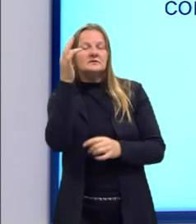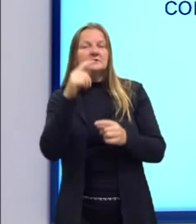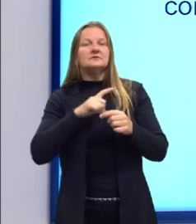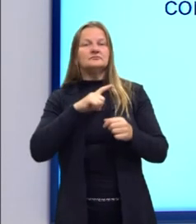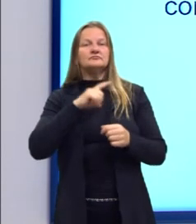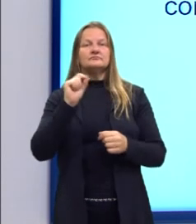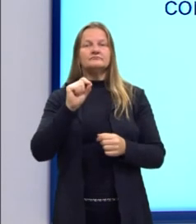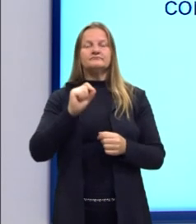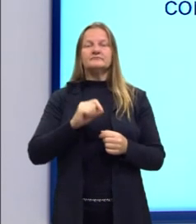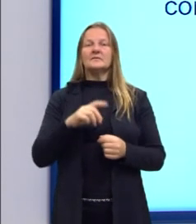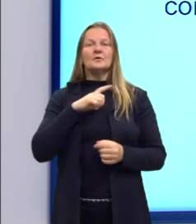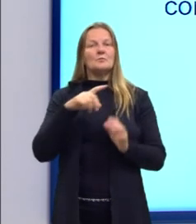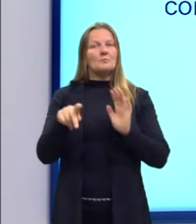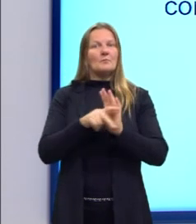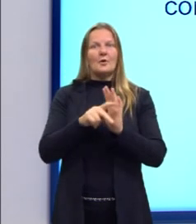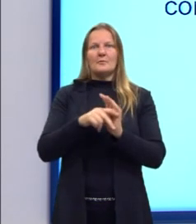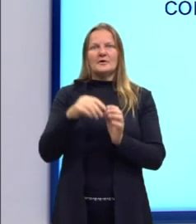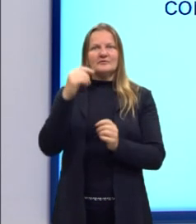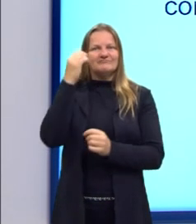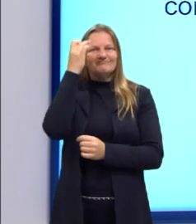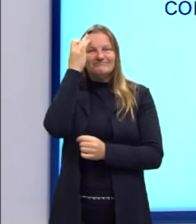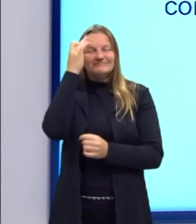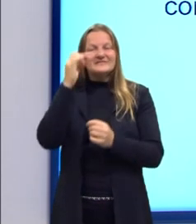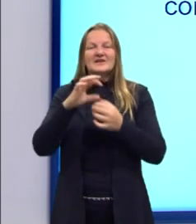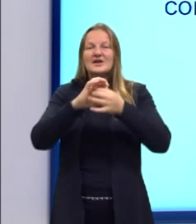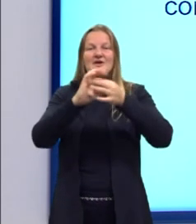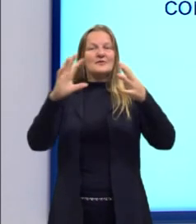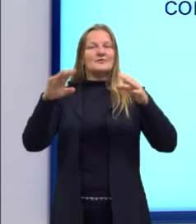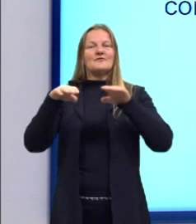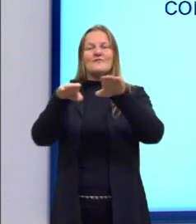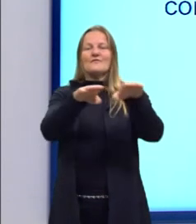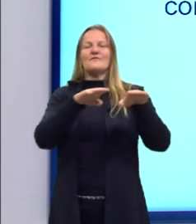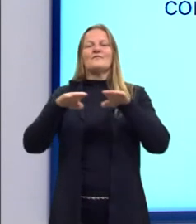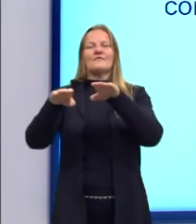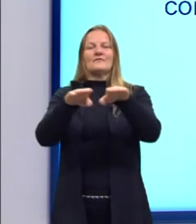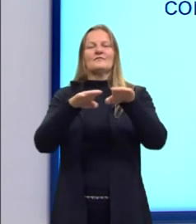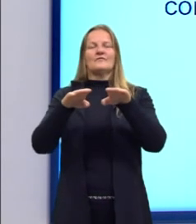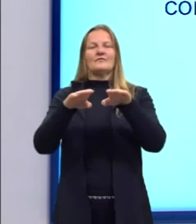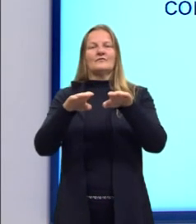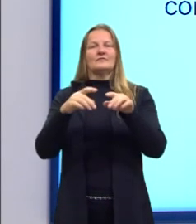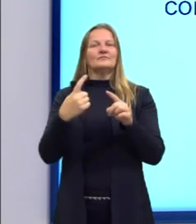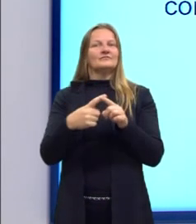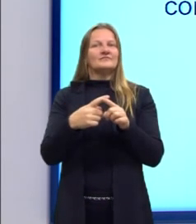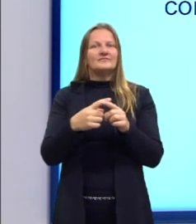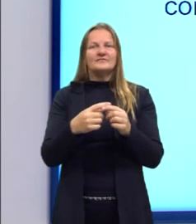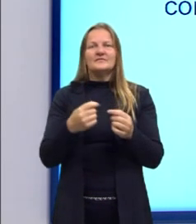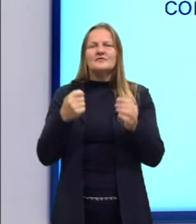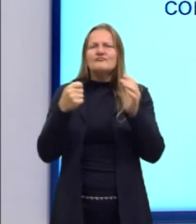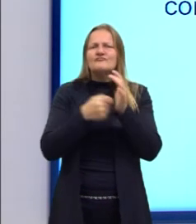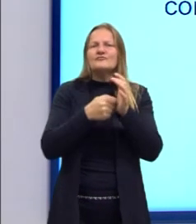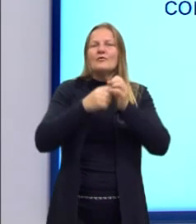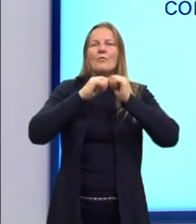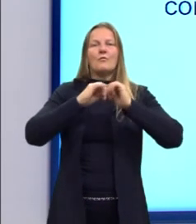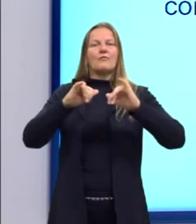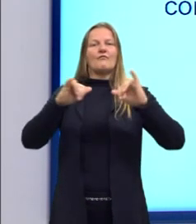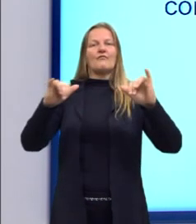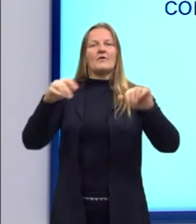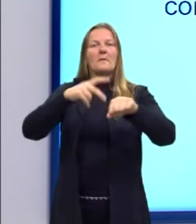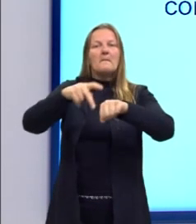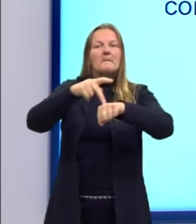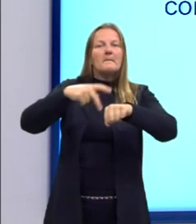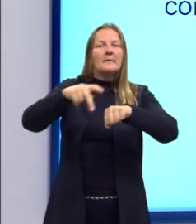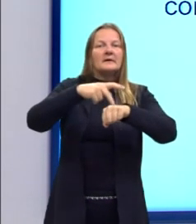sabe que os franceses não vão estender esses ideais da Liberdade da Igualdade da Fraternidade pro os